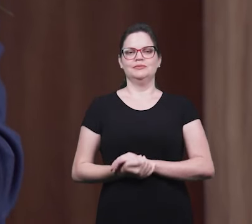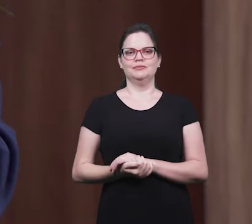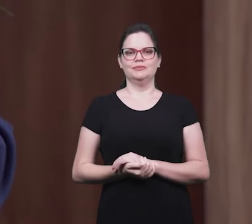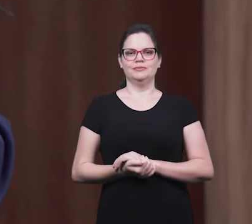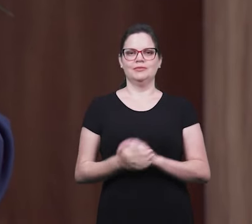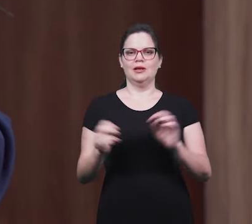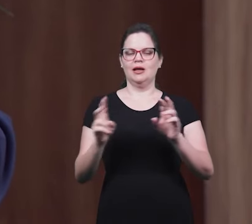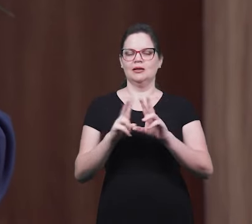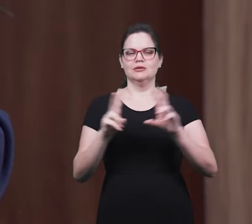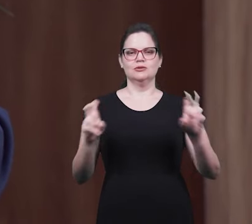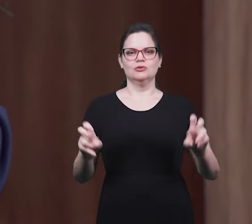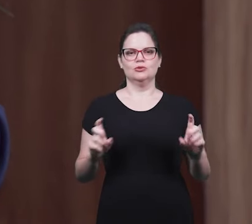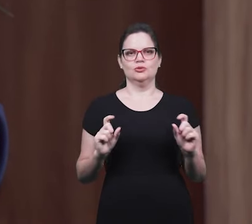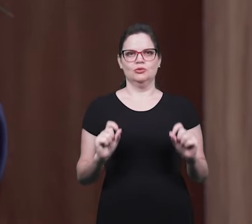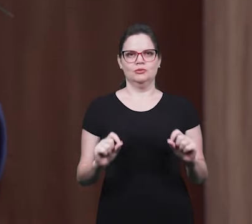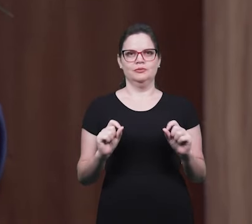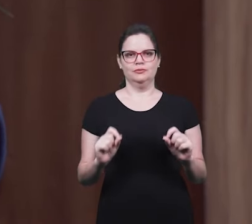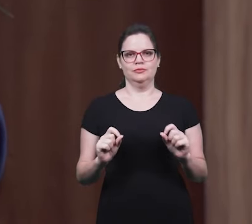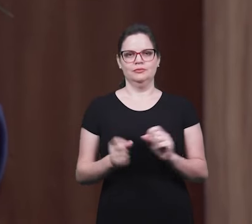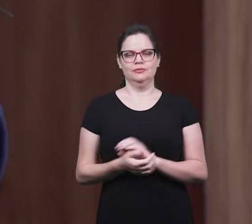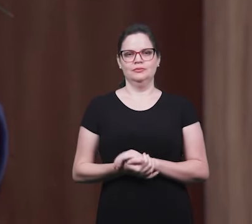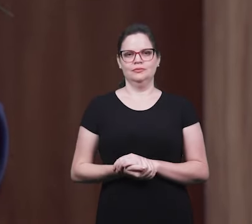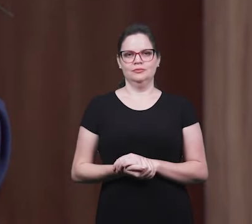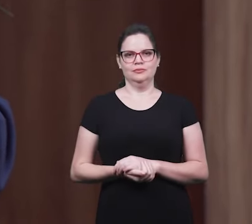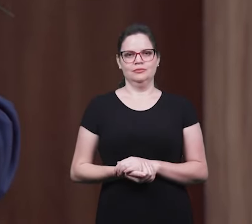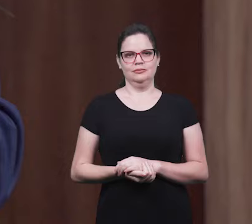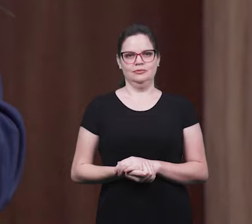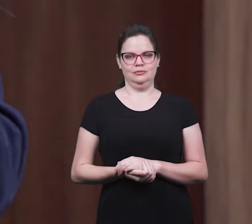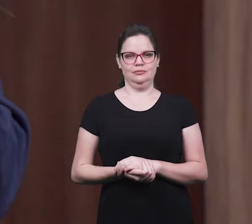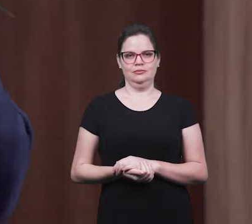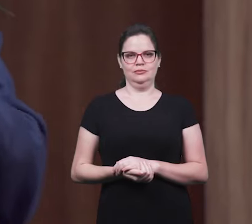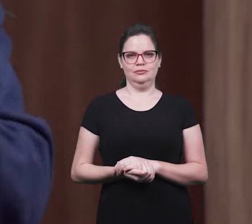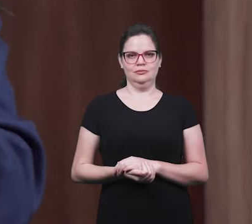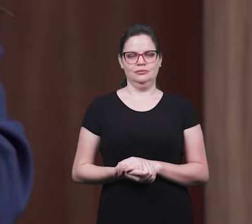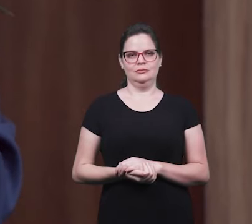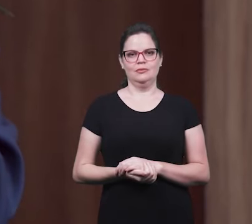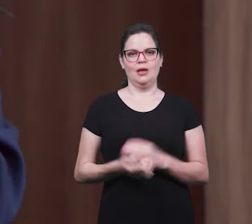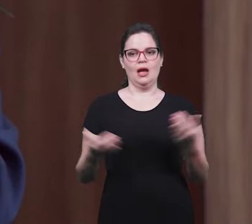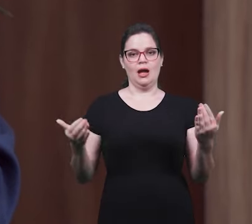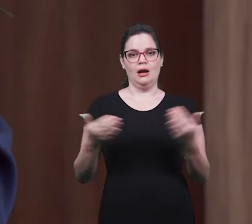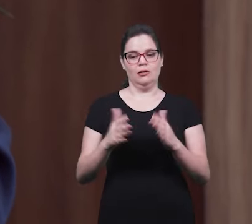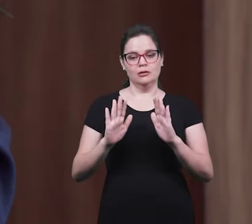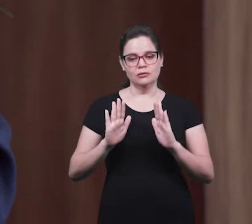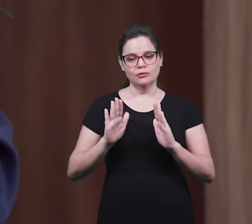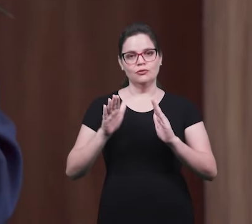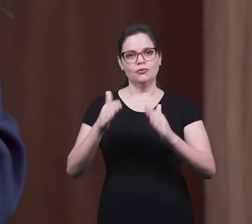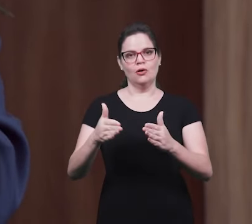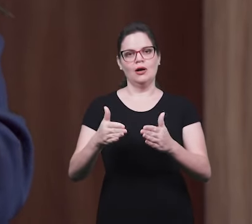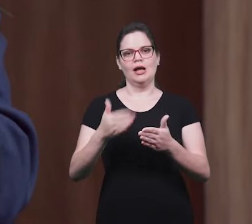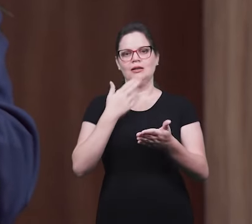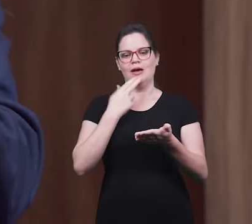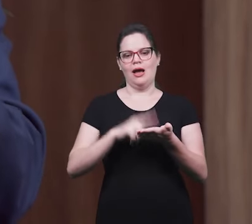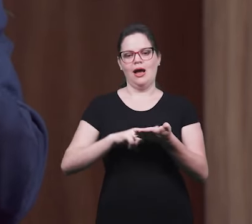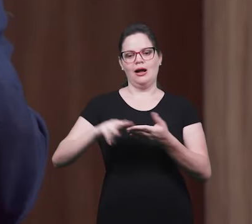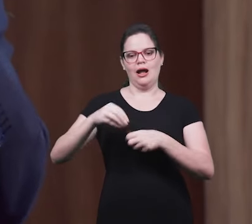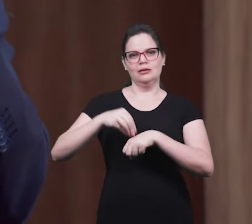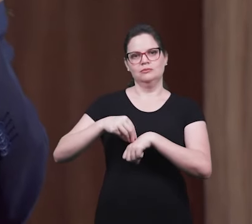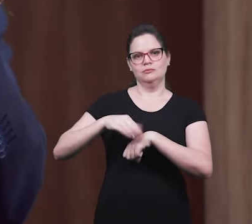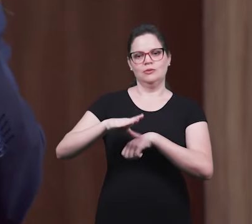nosso assunto tem sido a Carta à Igreja de Pérgamo, e